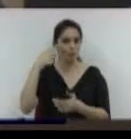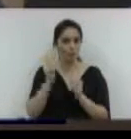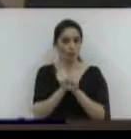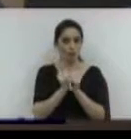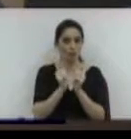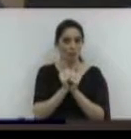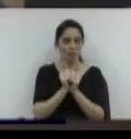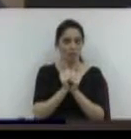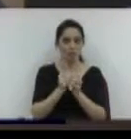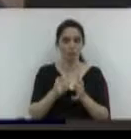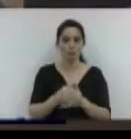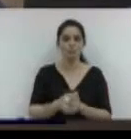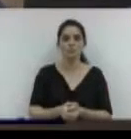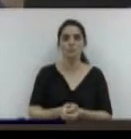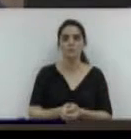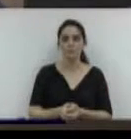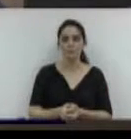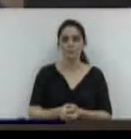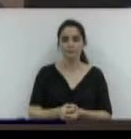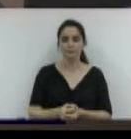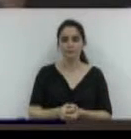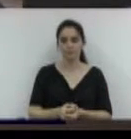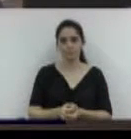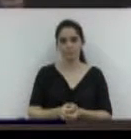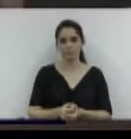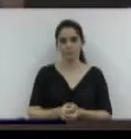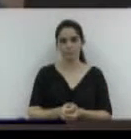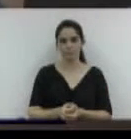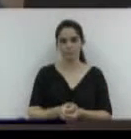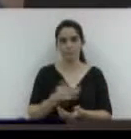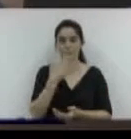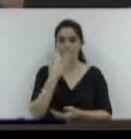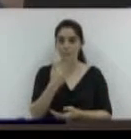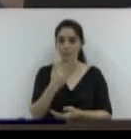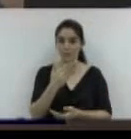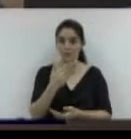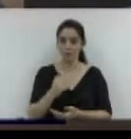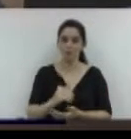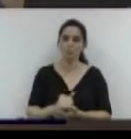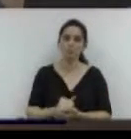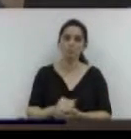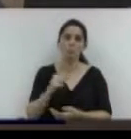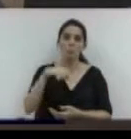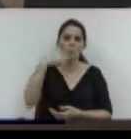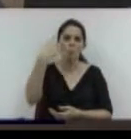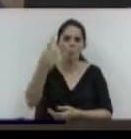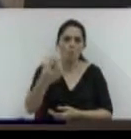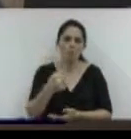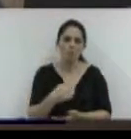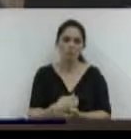de Góes, que requereu mais uma vez adiamento da audiência sob o argumento que o